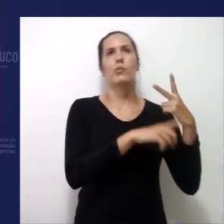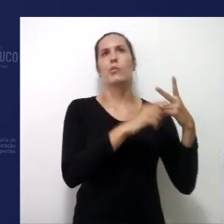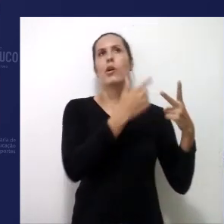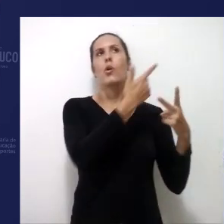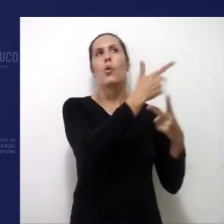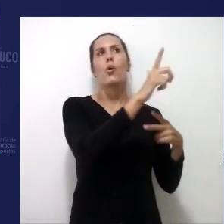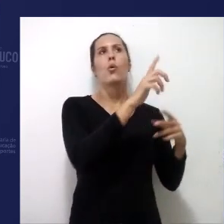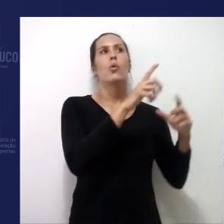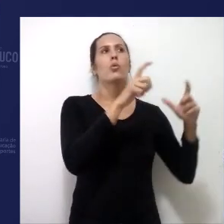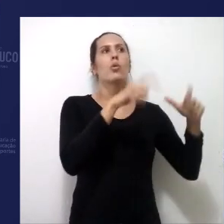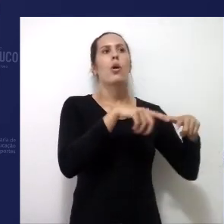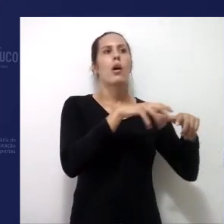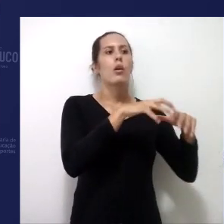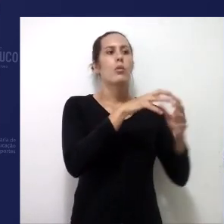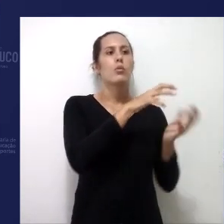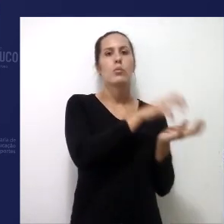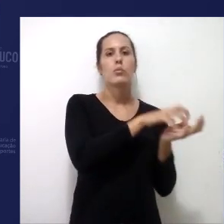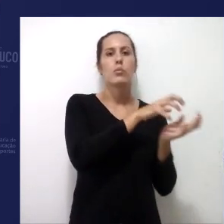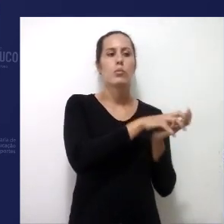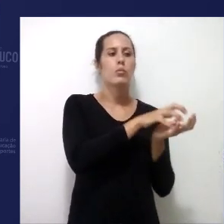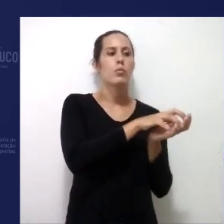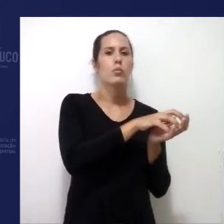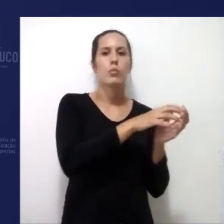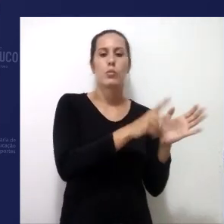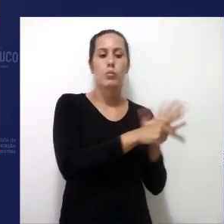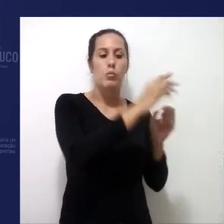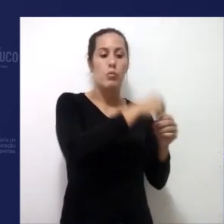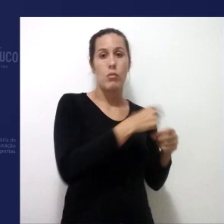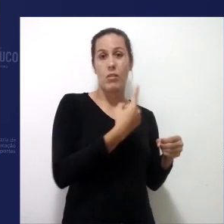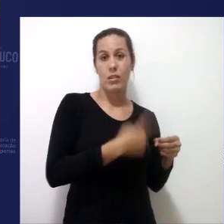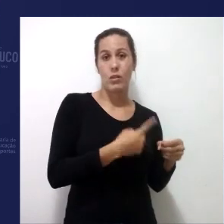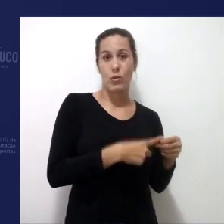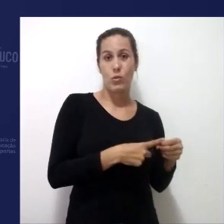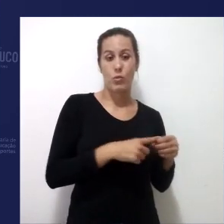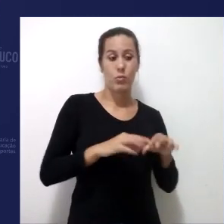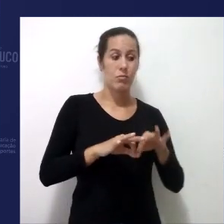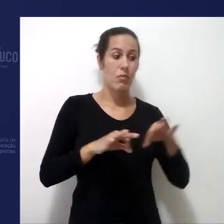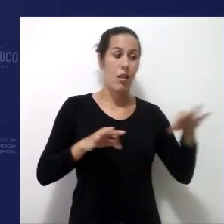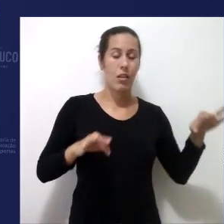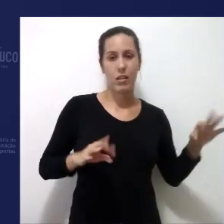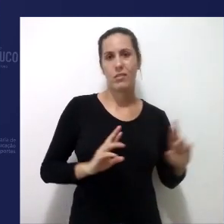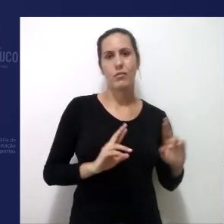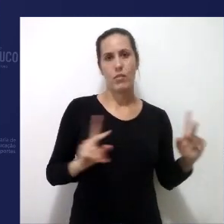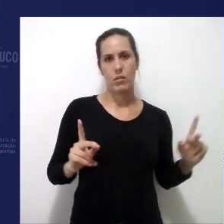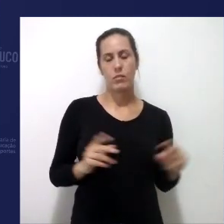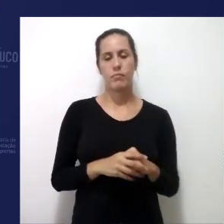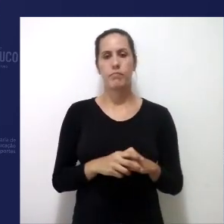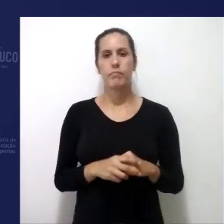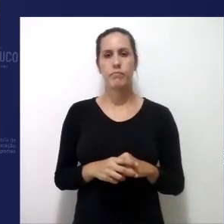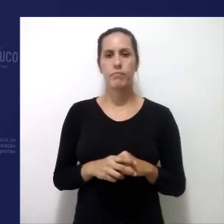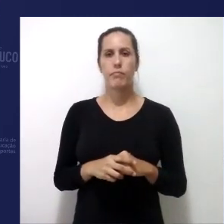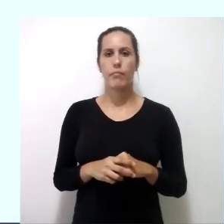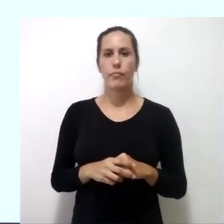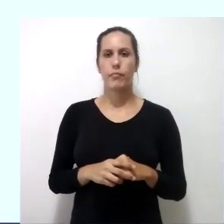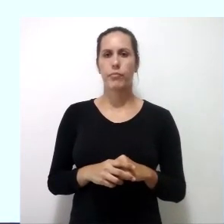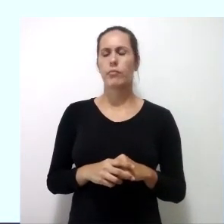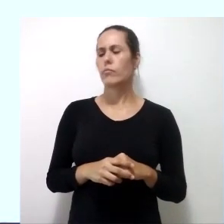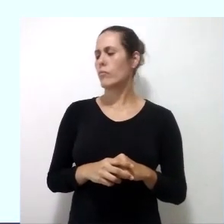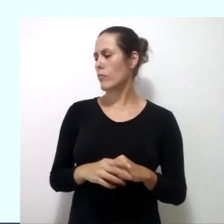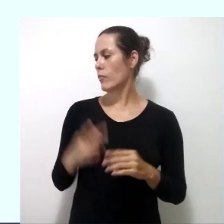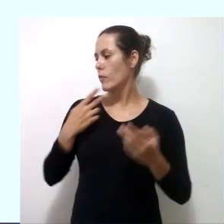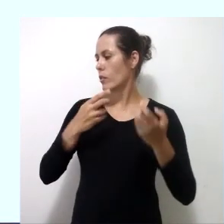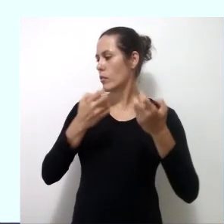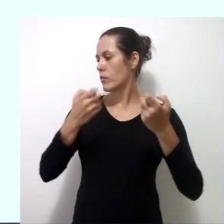Caruaru ou em outra parte do nosso estado, ou seja, do interior do nosso estado.